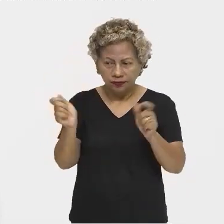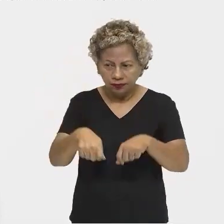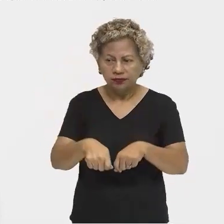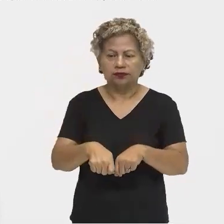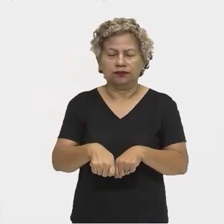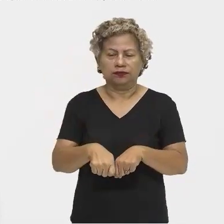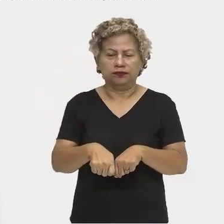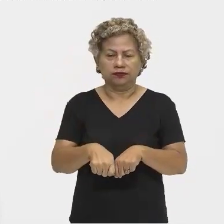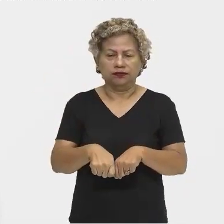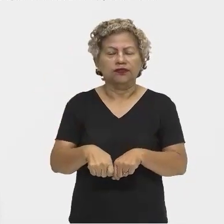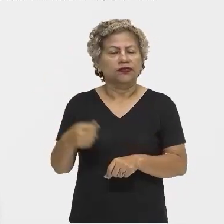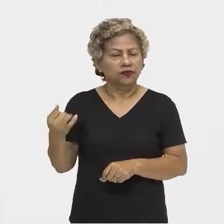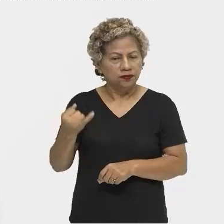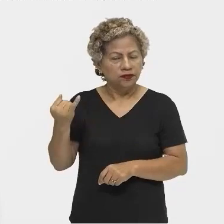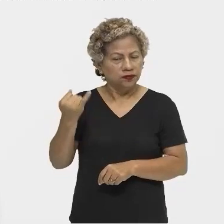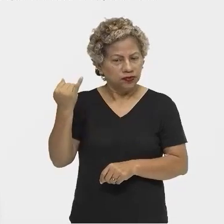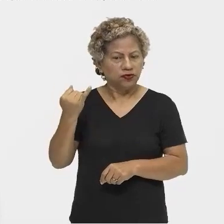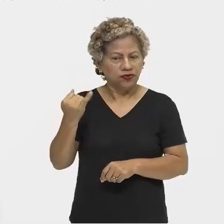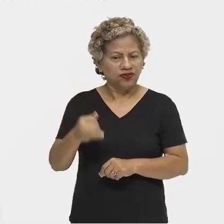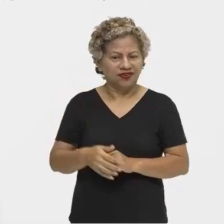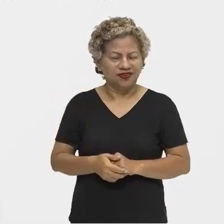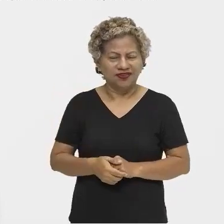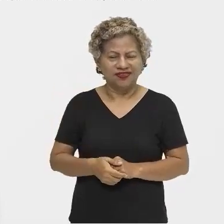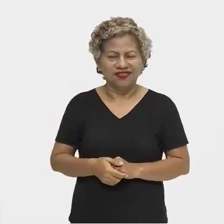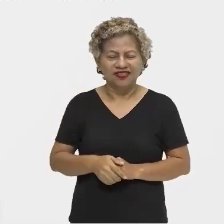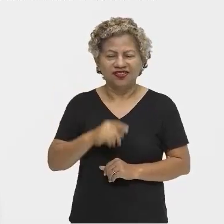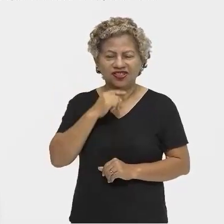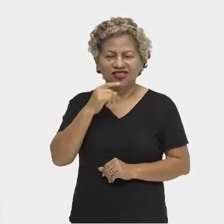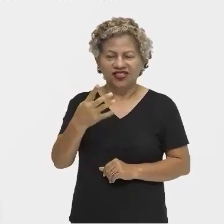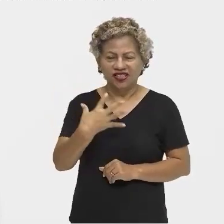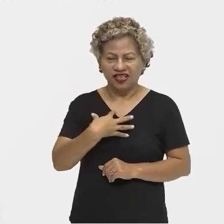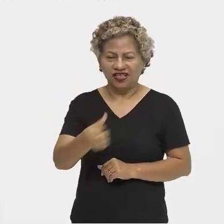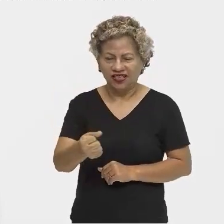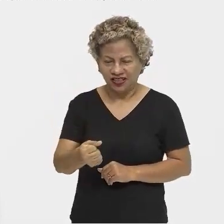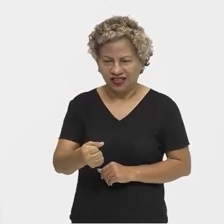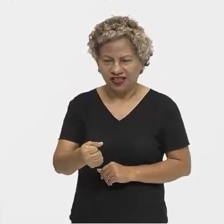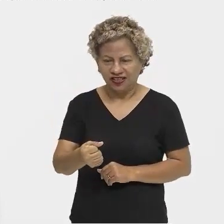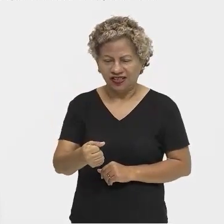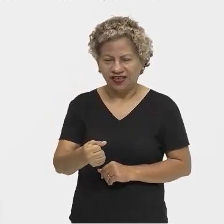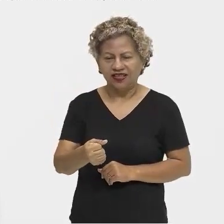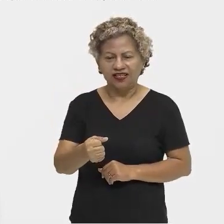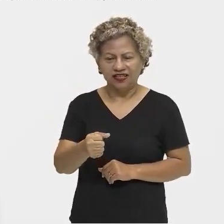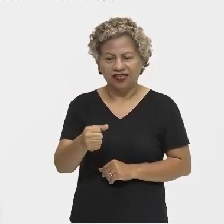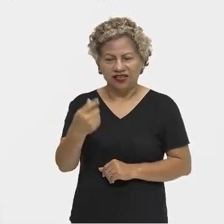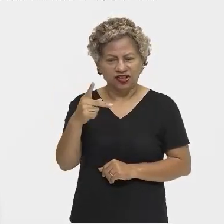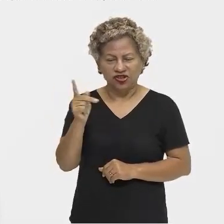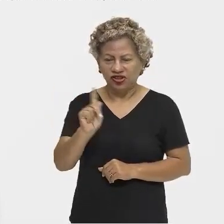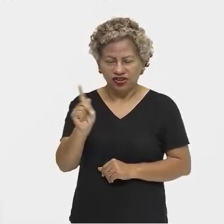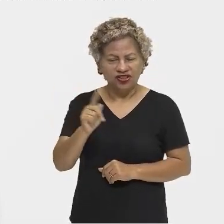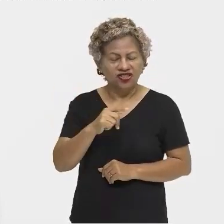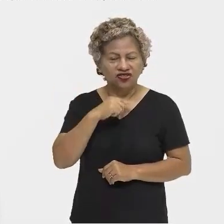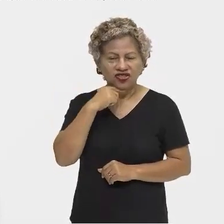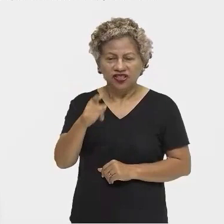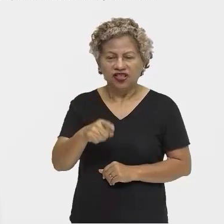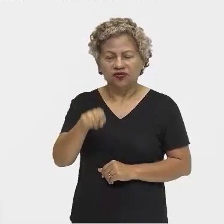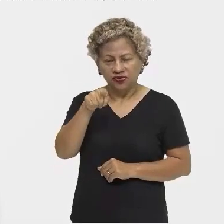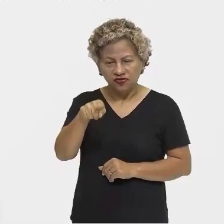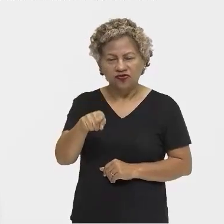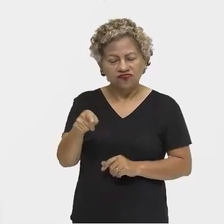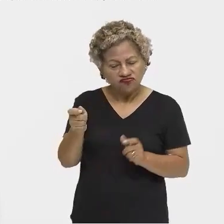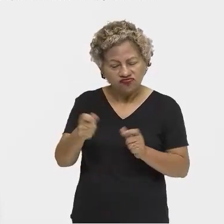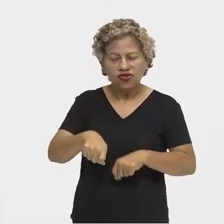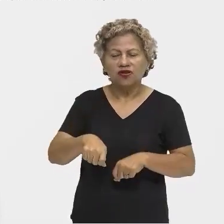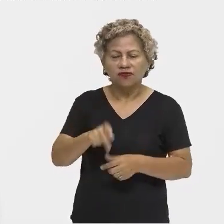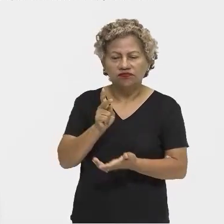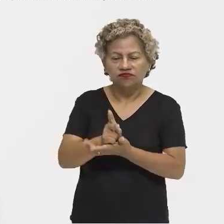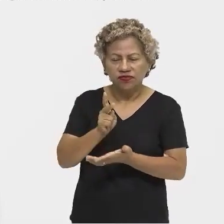Esse capital intelectual, gente, ninguém vai tirar de vocês. Ninguém. O seu capital intelectual te acompanhará por toda